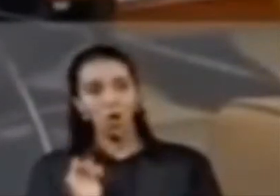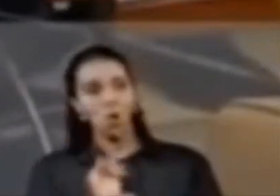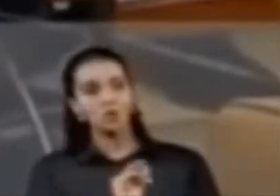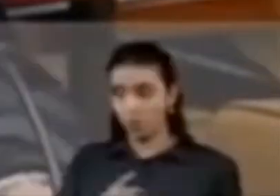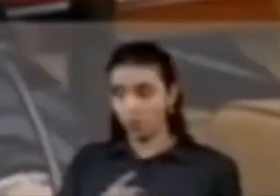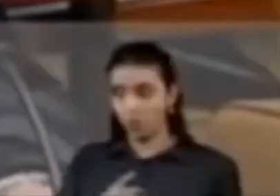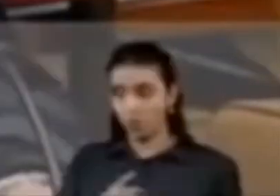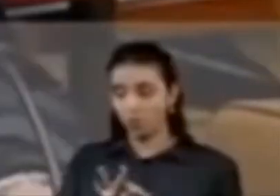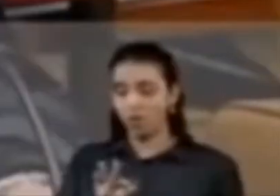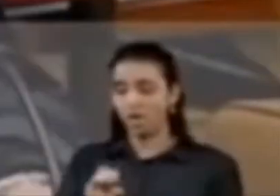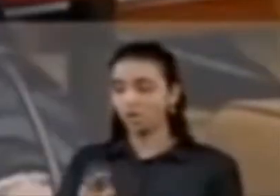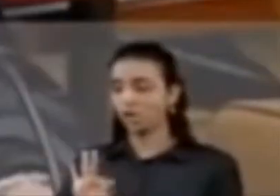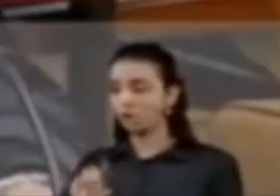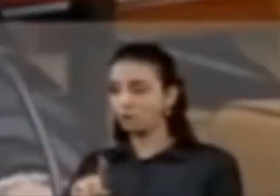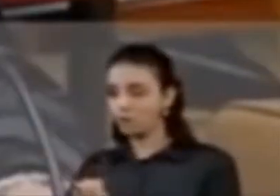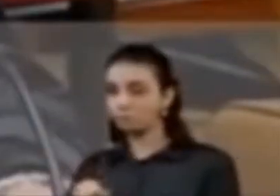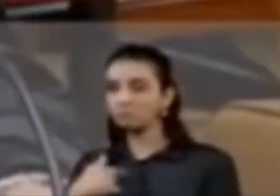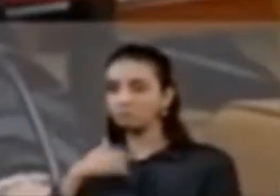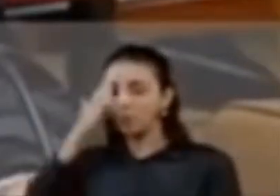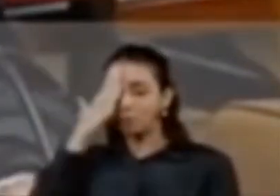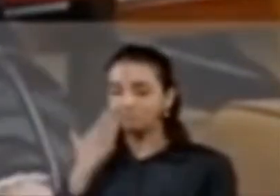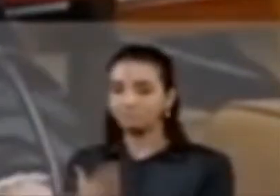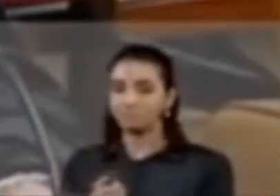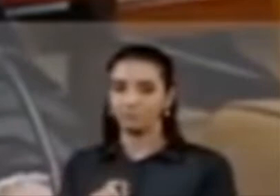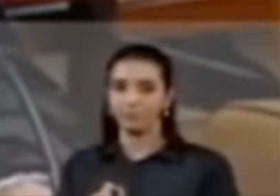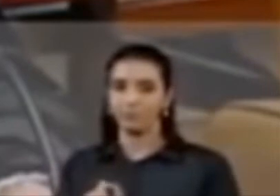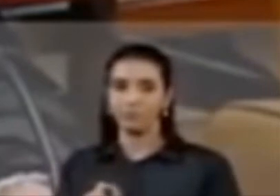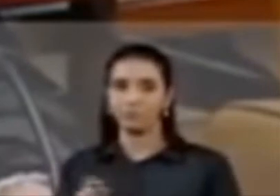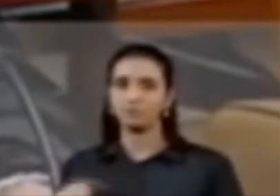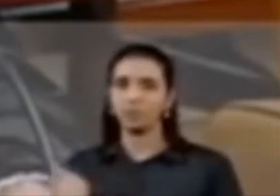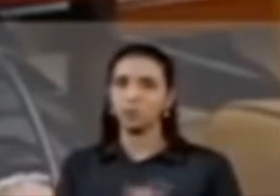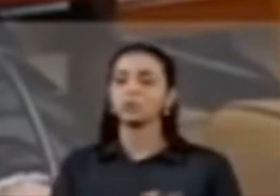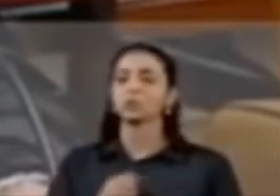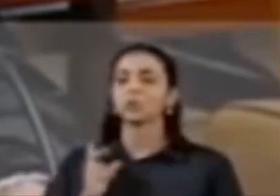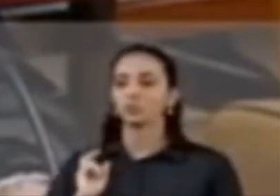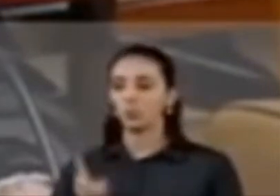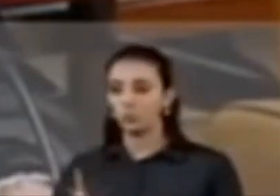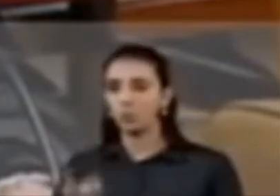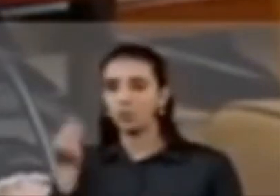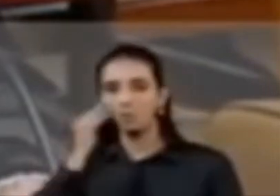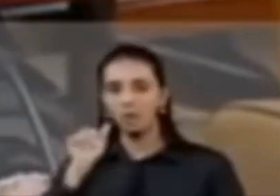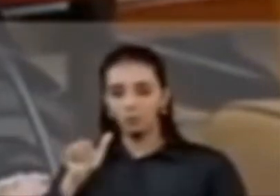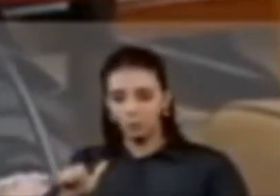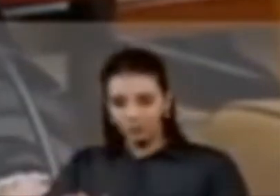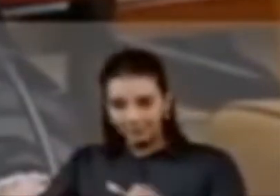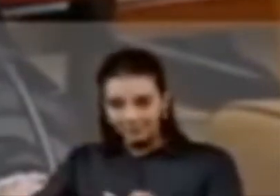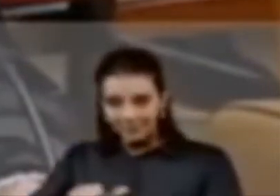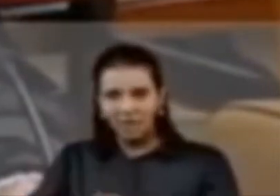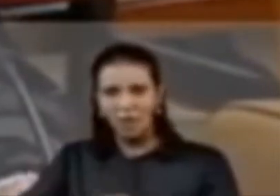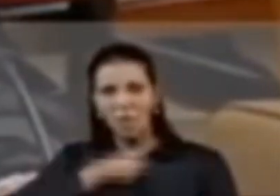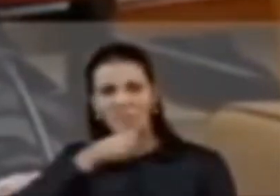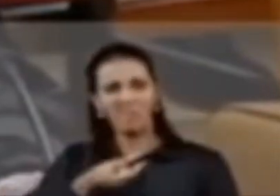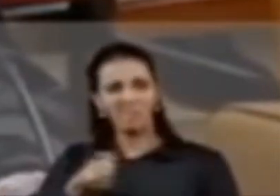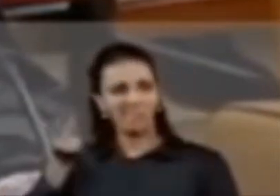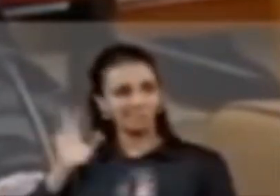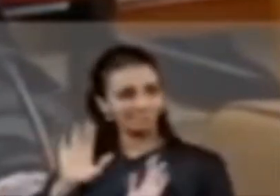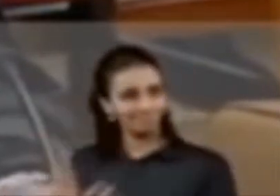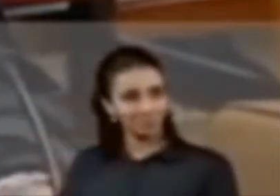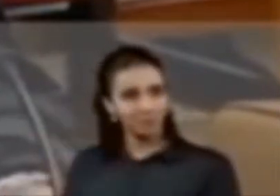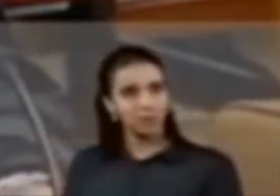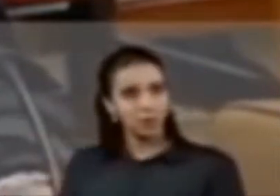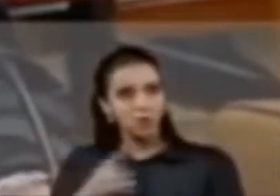aberta e plural. Tenho confiança que continuaremos essa transição do velho para o novo com